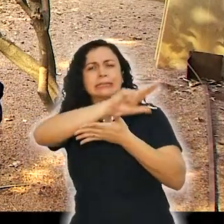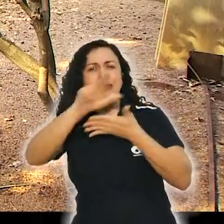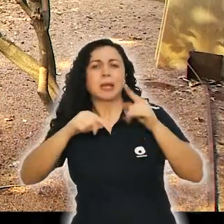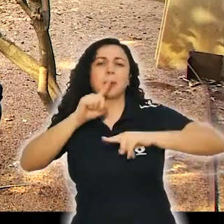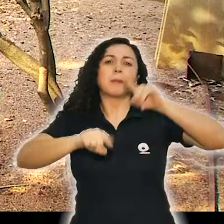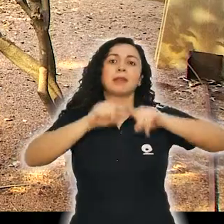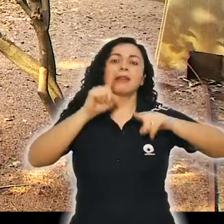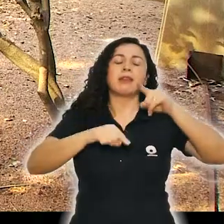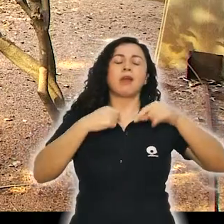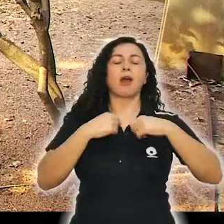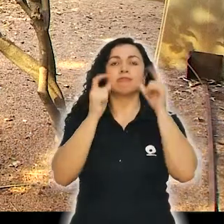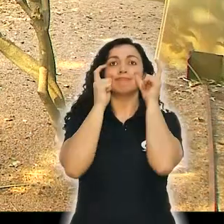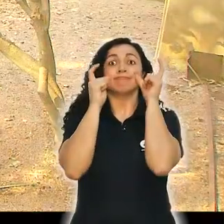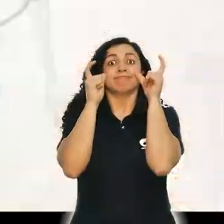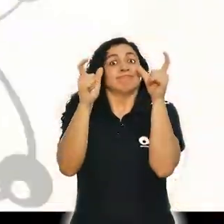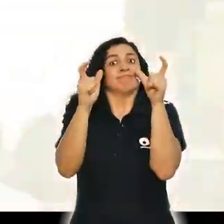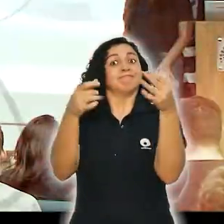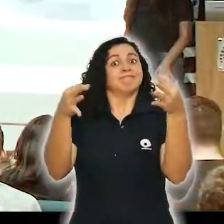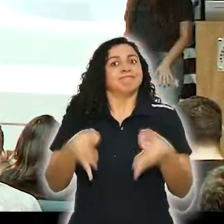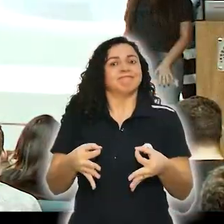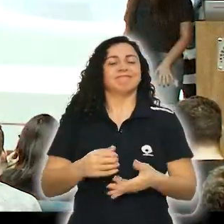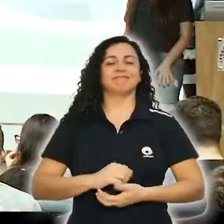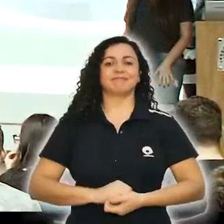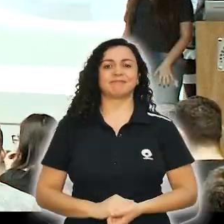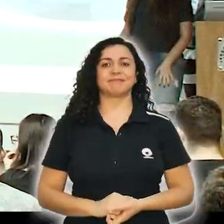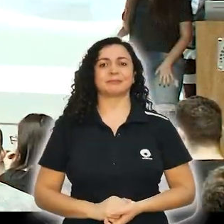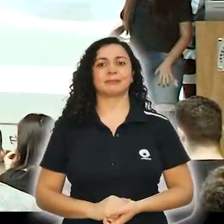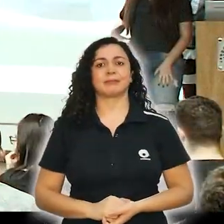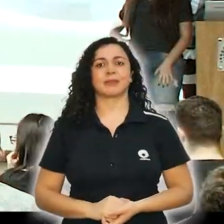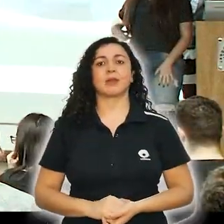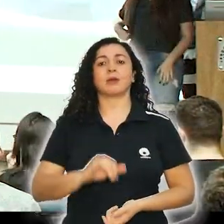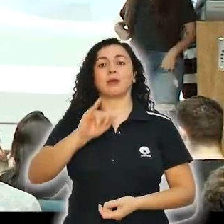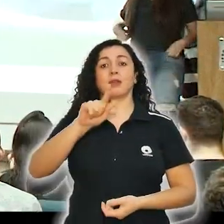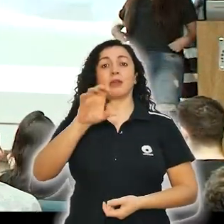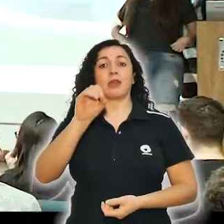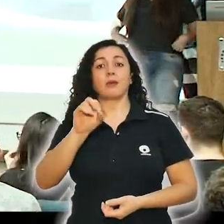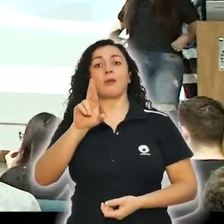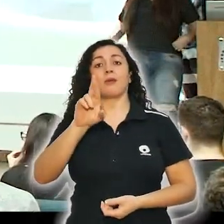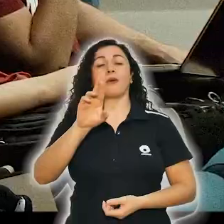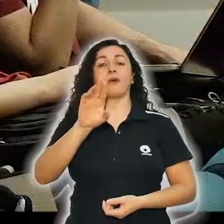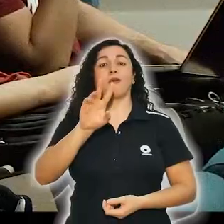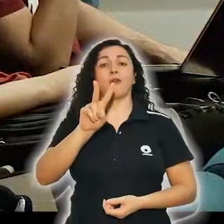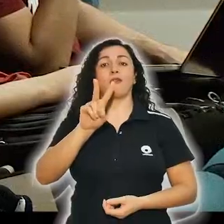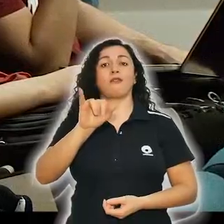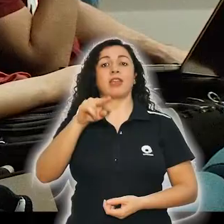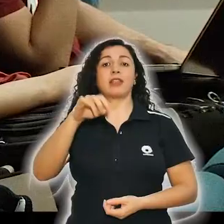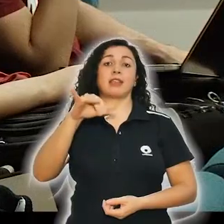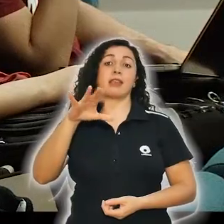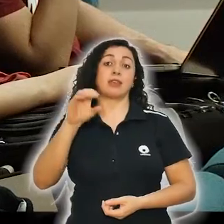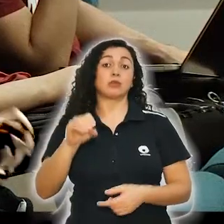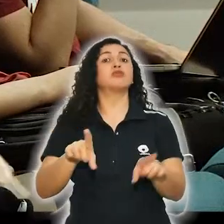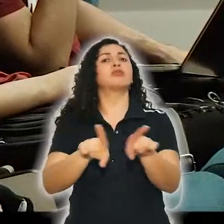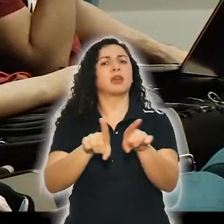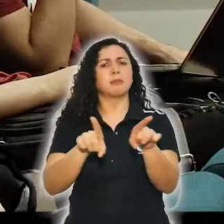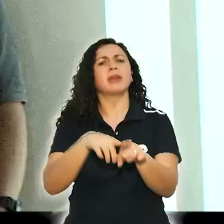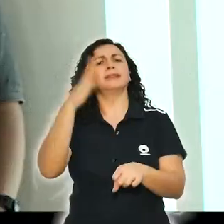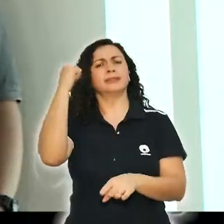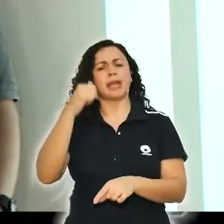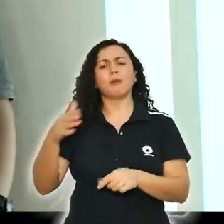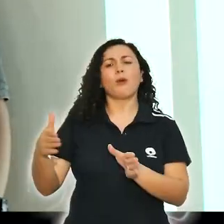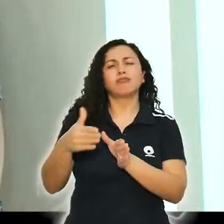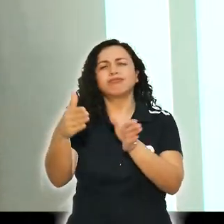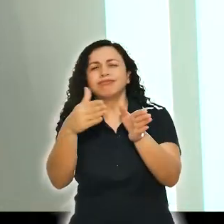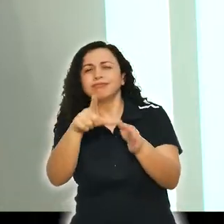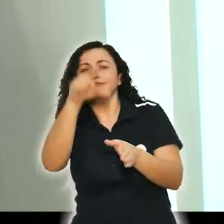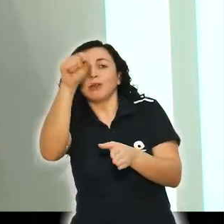aula, um dia eu falei, por que não? Igor, Vinícius e Beatriz também já sabem a área da física que querem para o dia a dia.